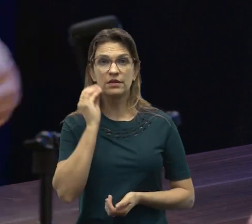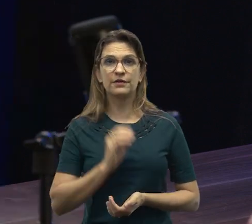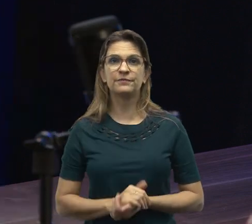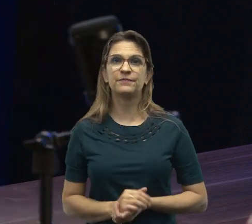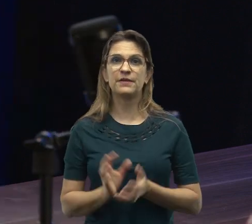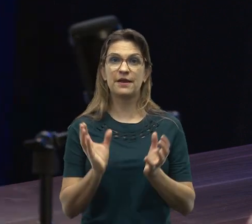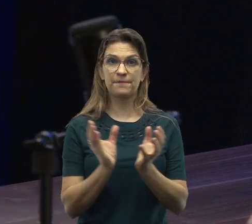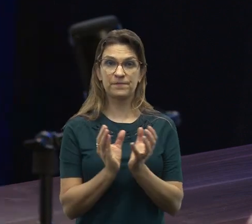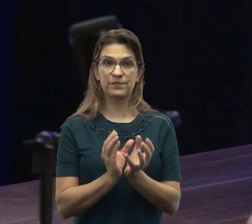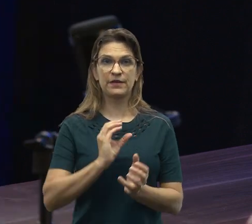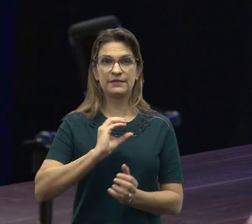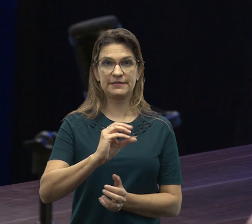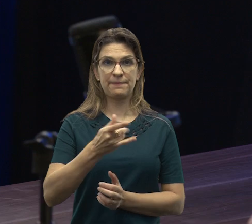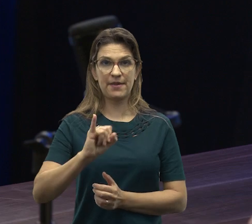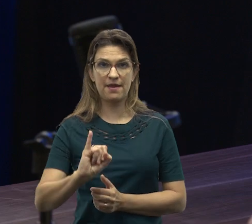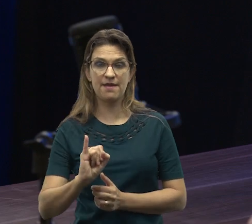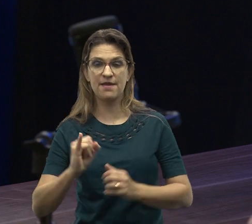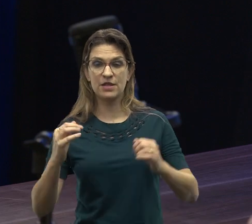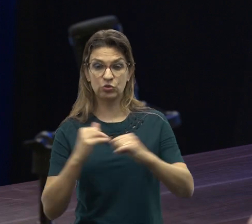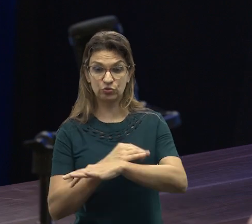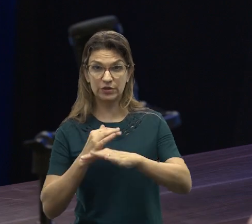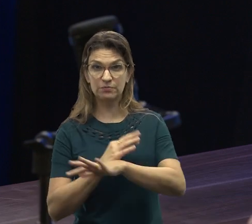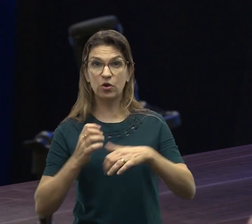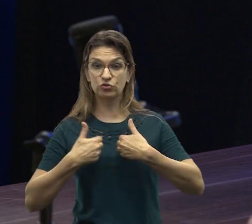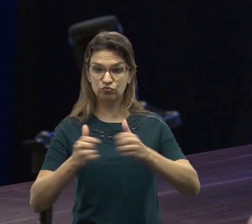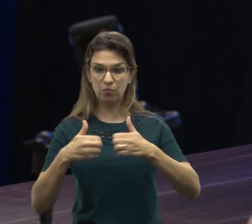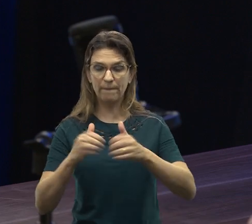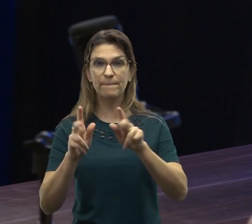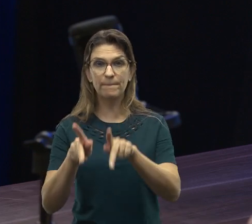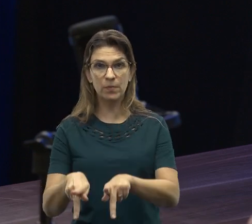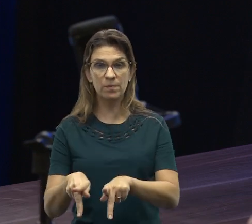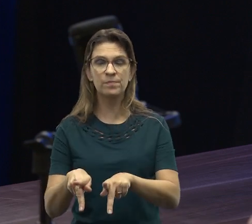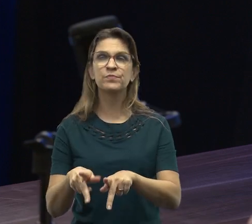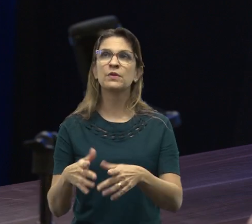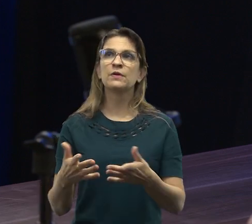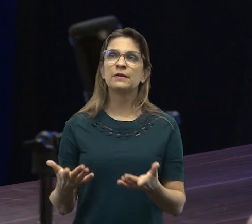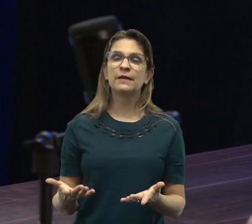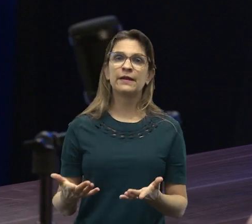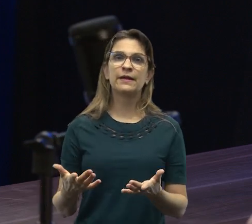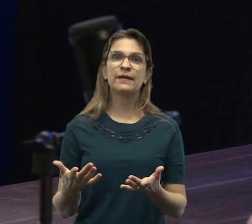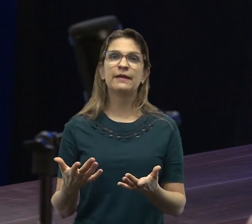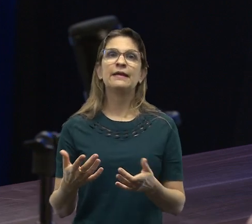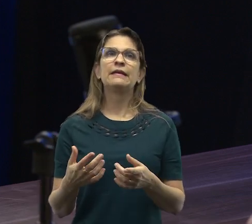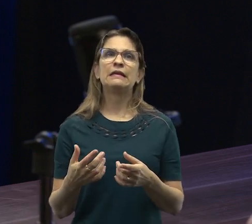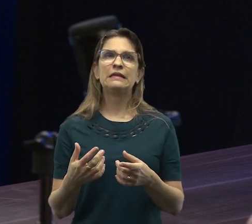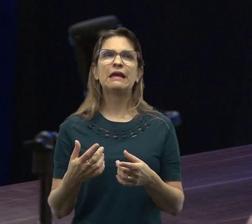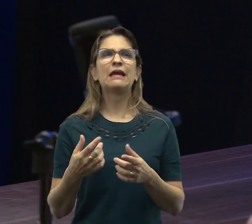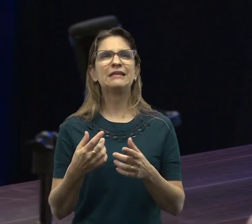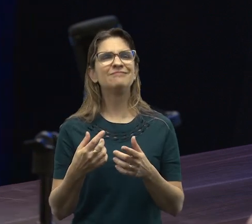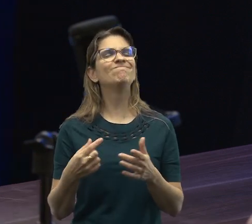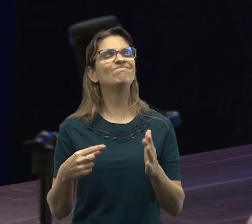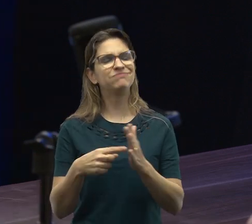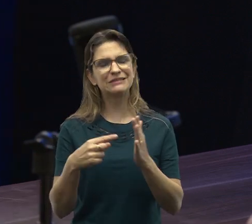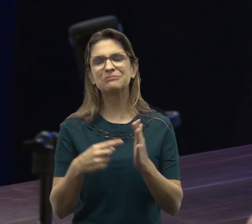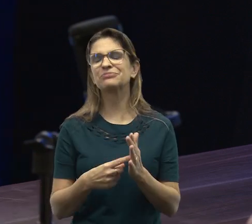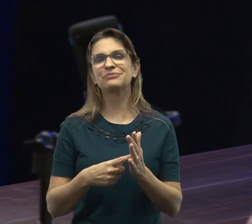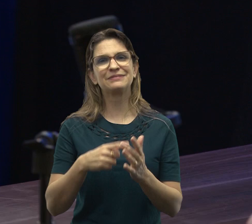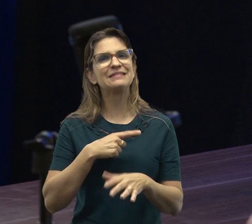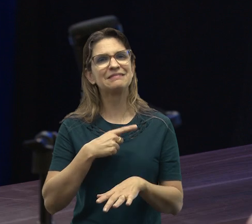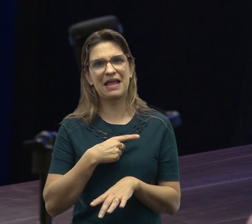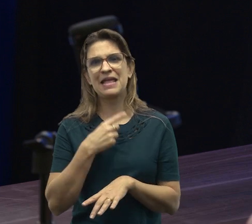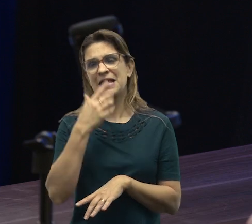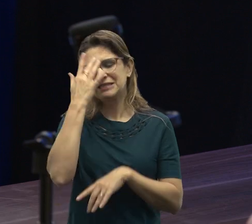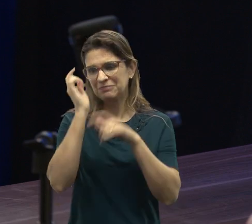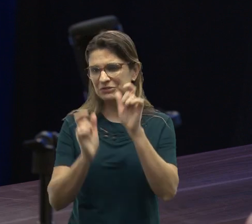muito mais com essa questão do transporte, então também a gente vê muita queixa, né? Eu não vejo muita queixa, por exemplo, na